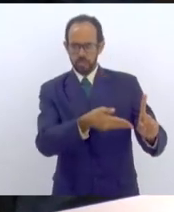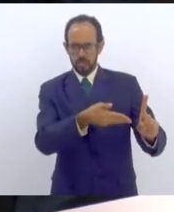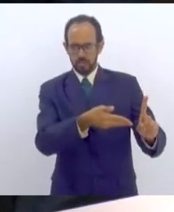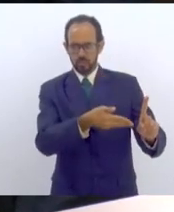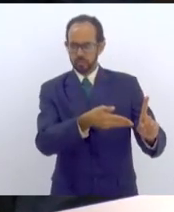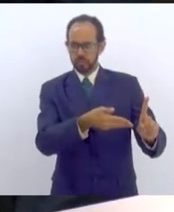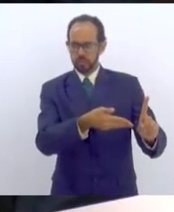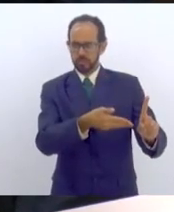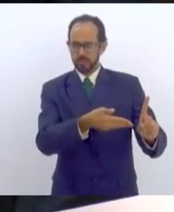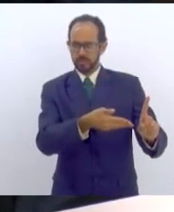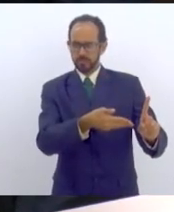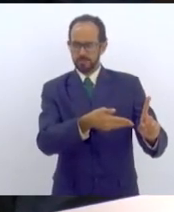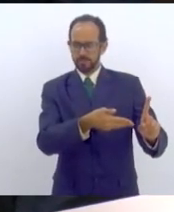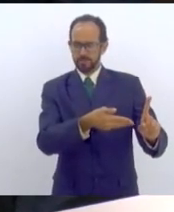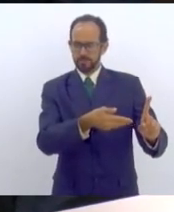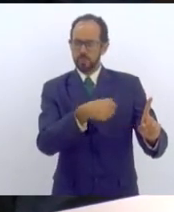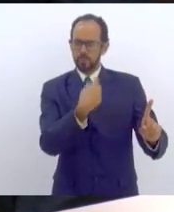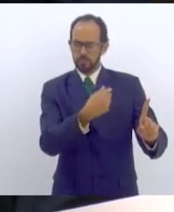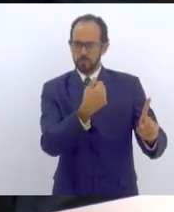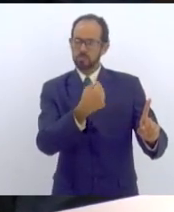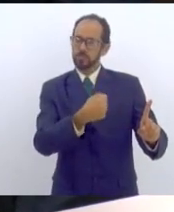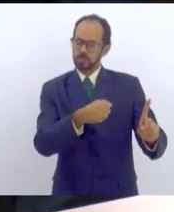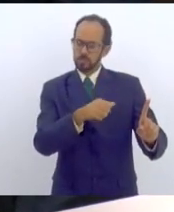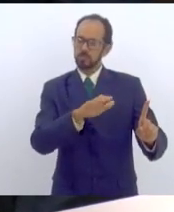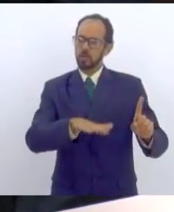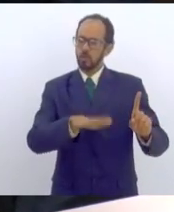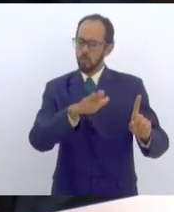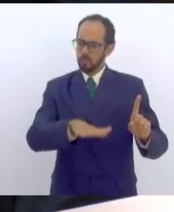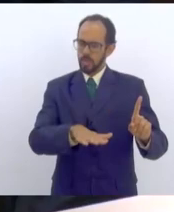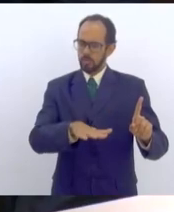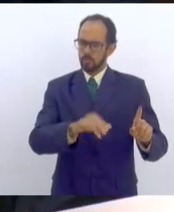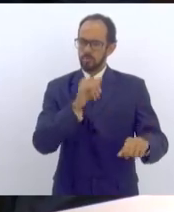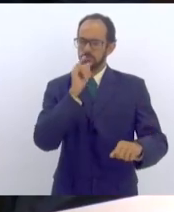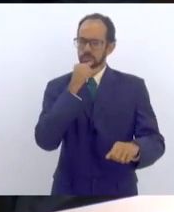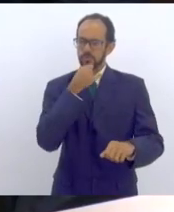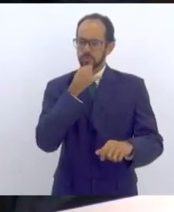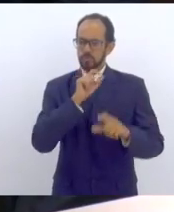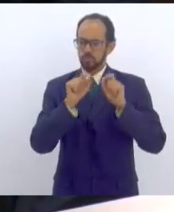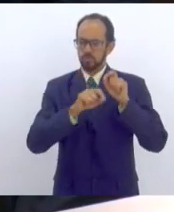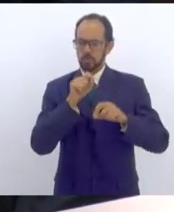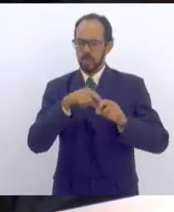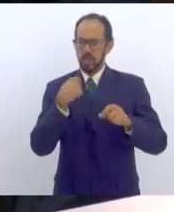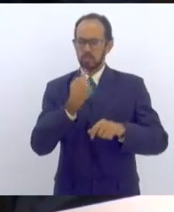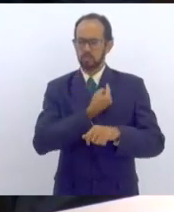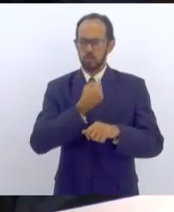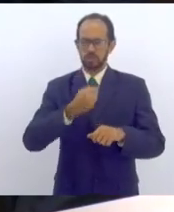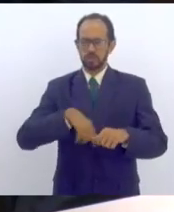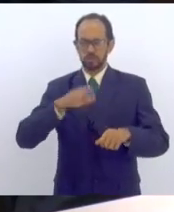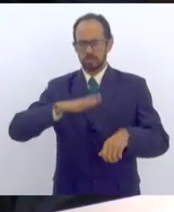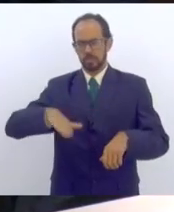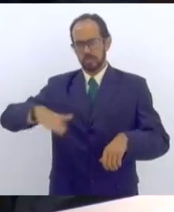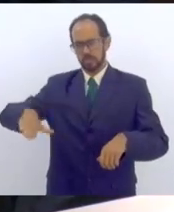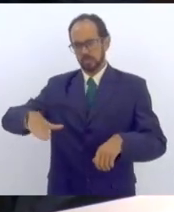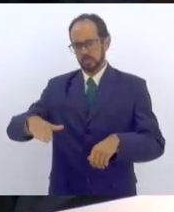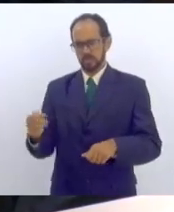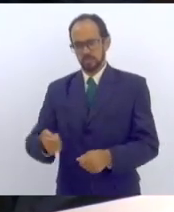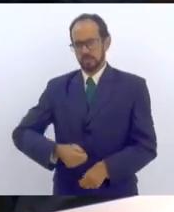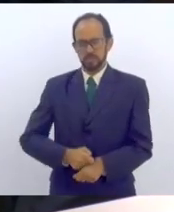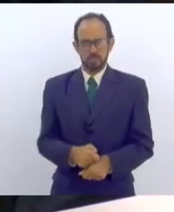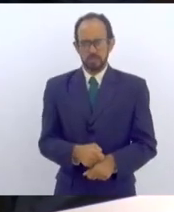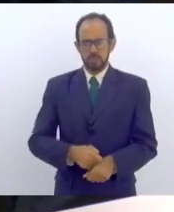nós temos que, de alguma forma, ter prudência. Infelizmente, as nossas crianças, ultimamente, têm